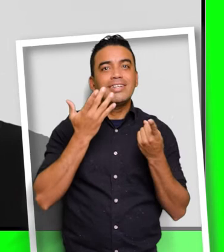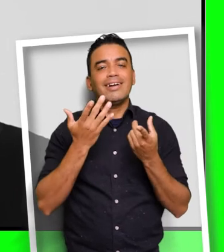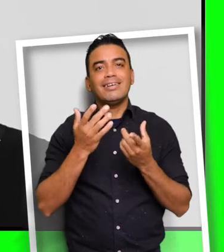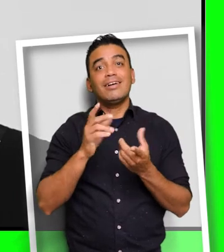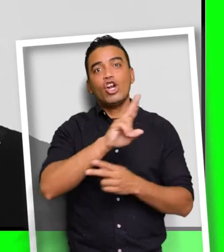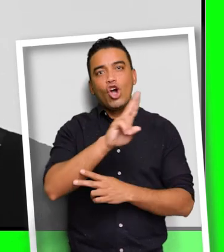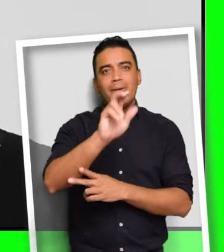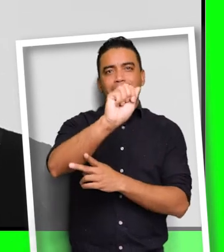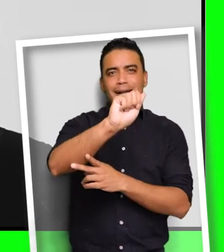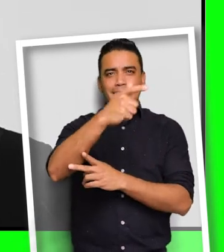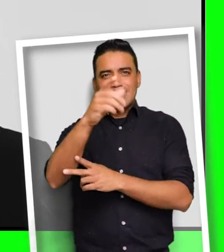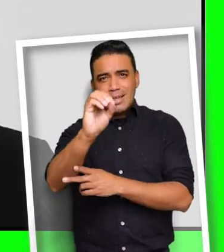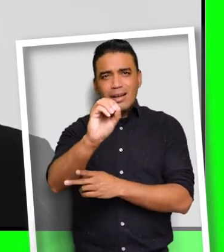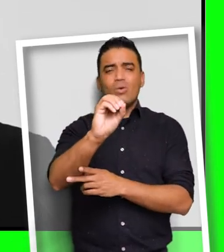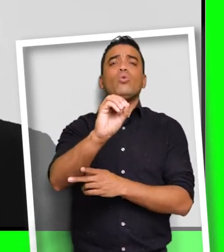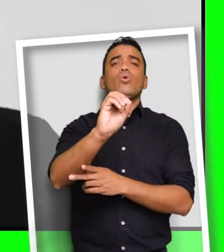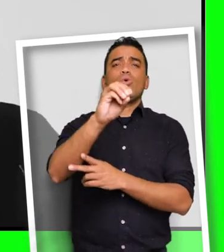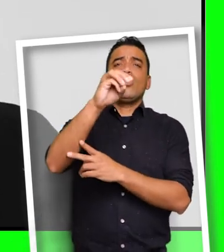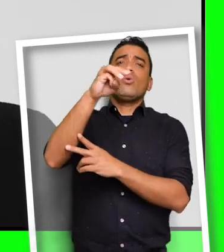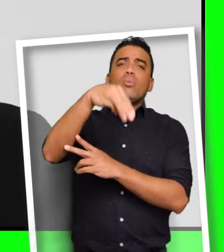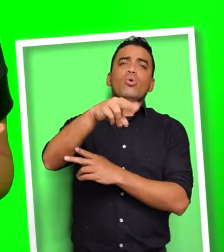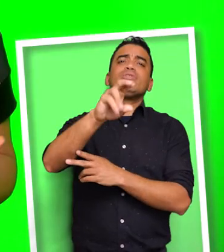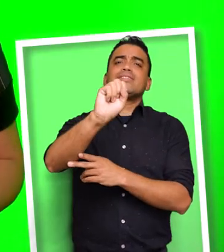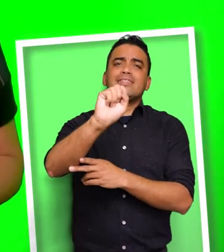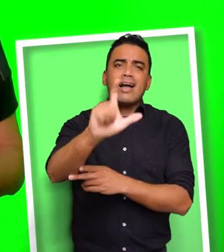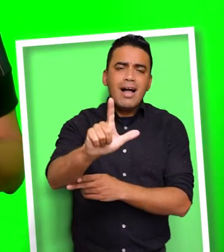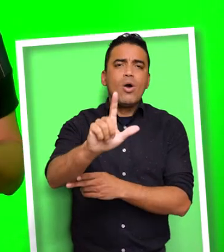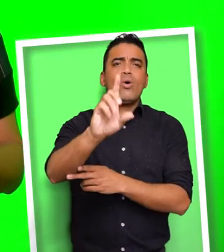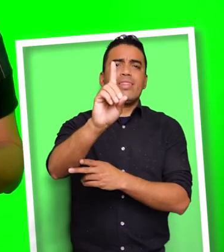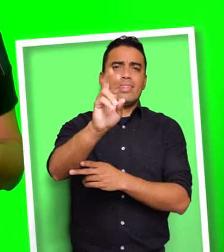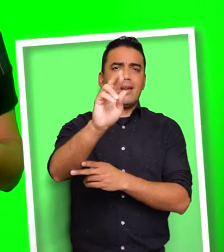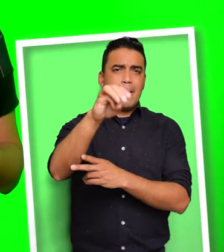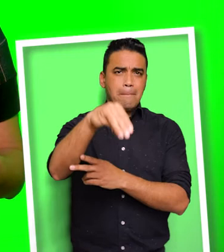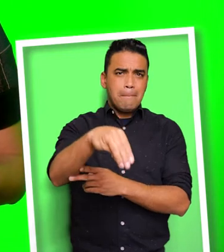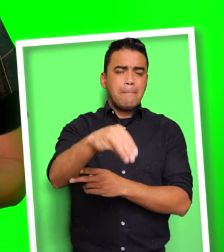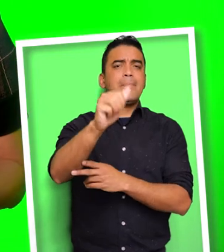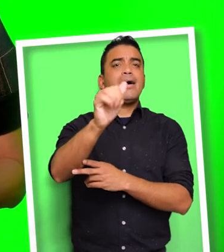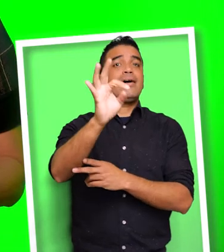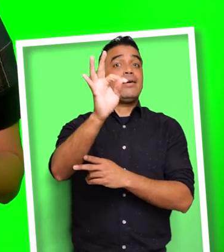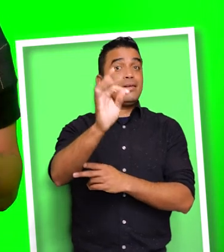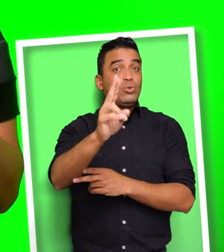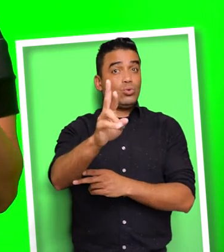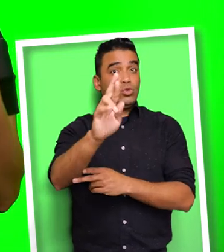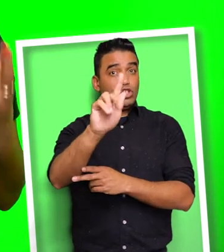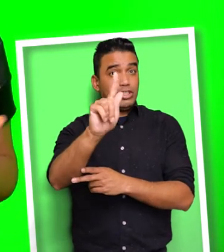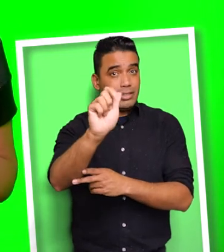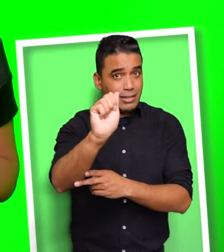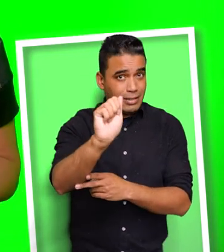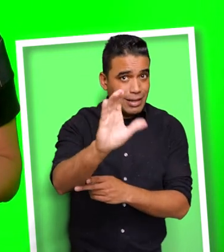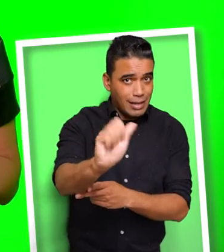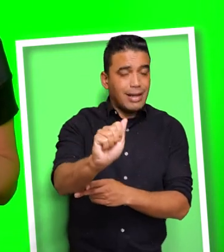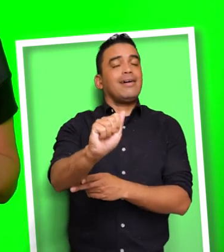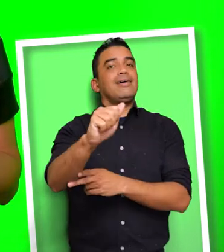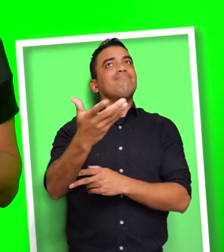de ação musical dramatúrgica. E o que que é isso, Bia? Isso é o entrelaçamento, um